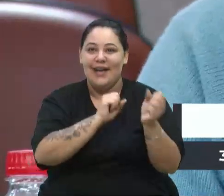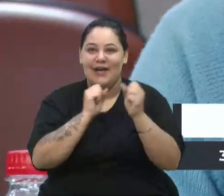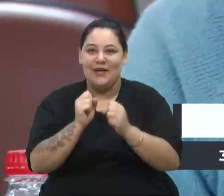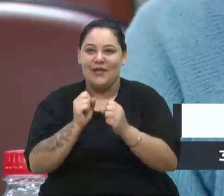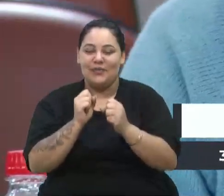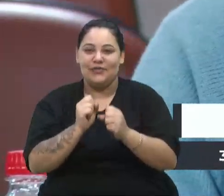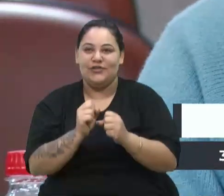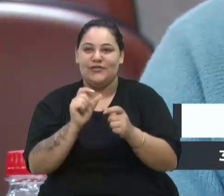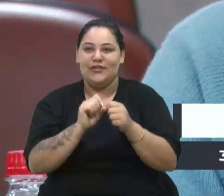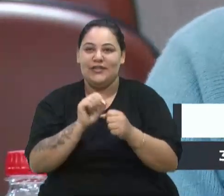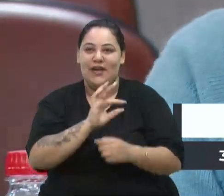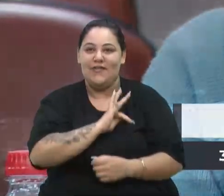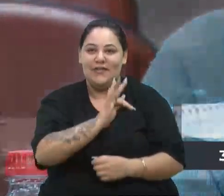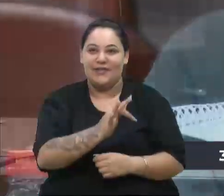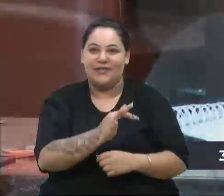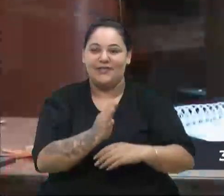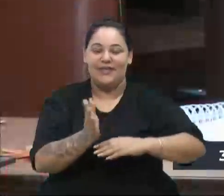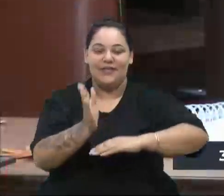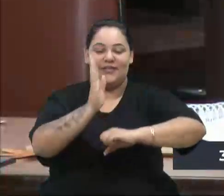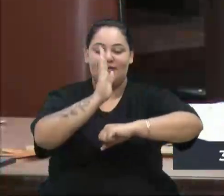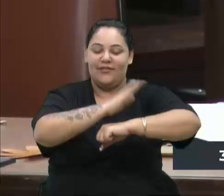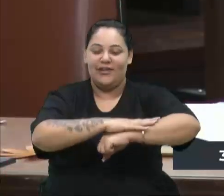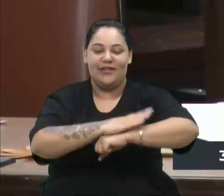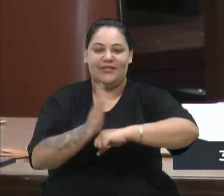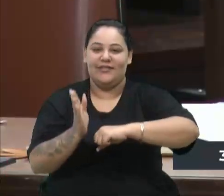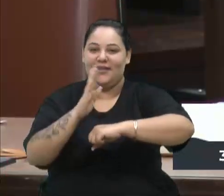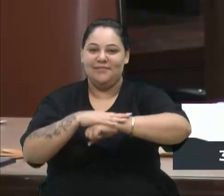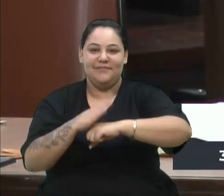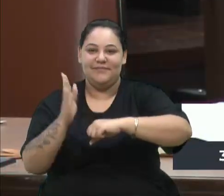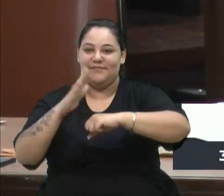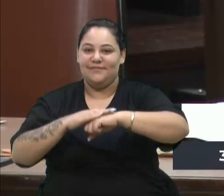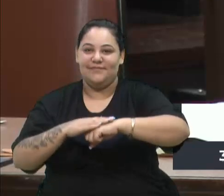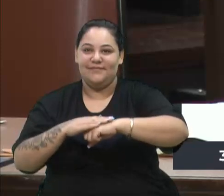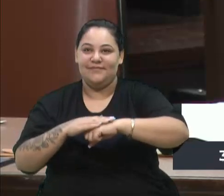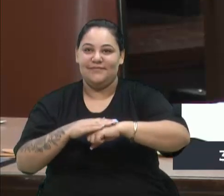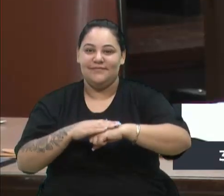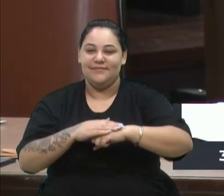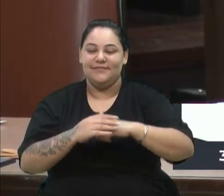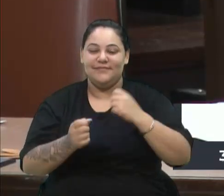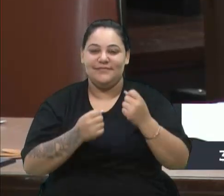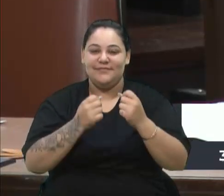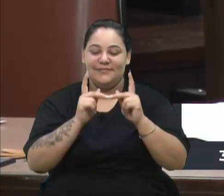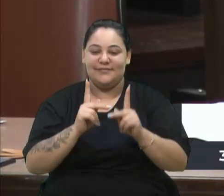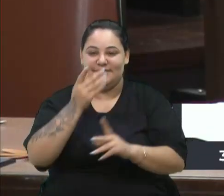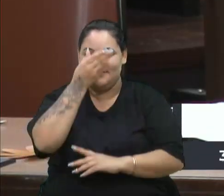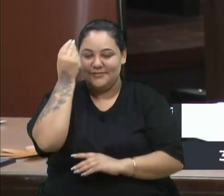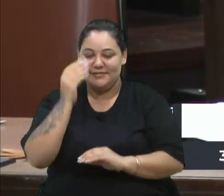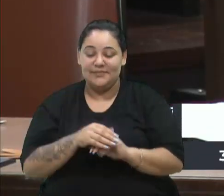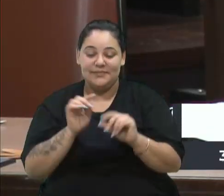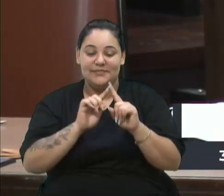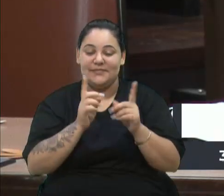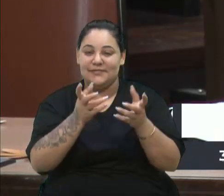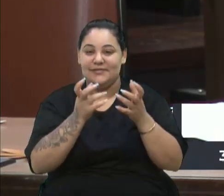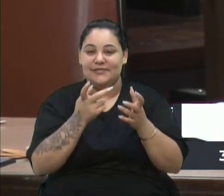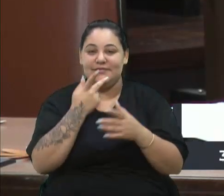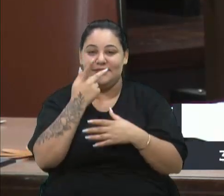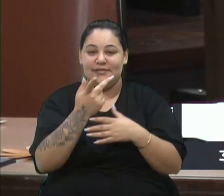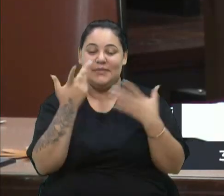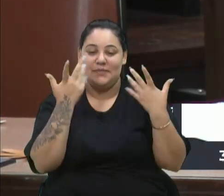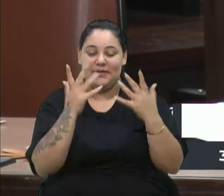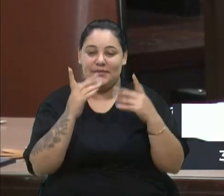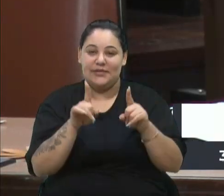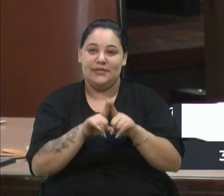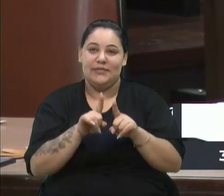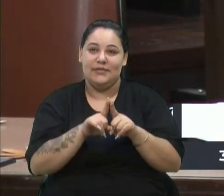né? Tampar mais buracos nas rodovias federais também, mas parece que se esqueceram. Mas o que eu quero dizer, vereador, e parabenizar